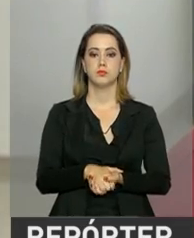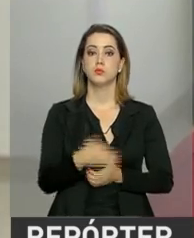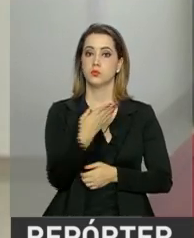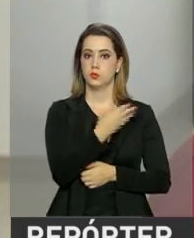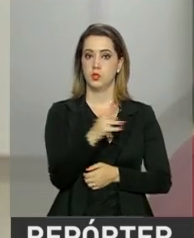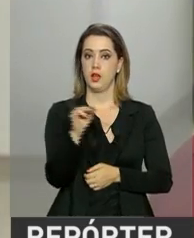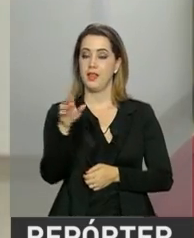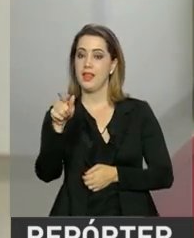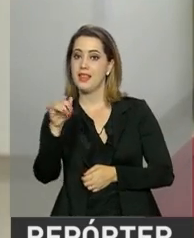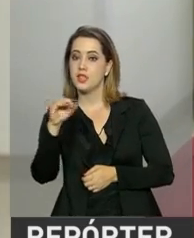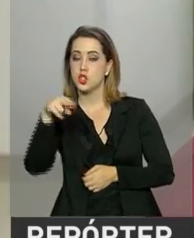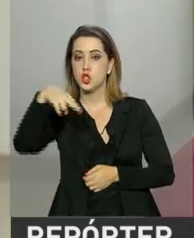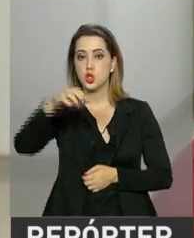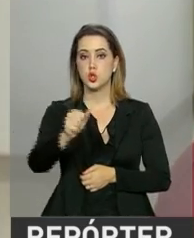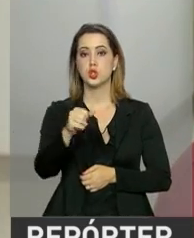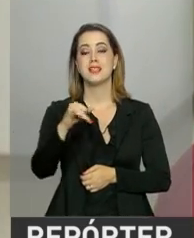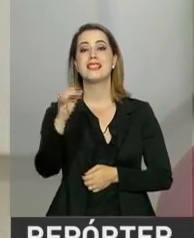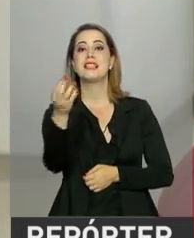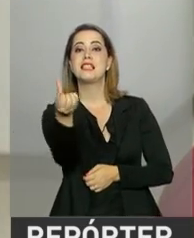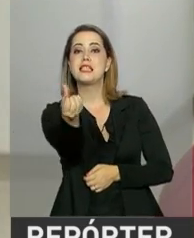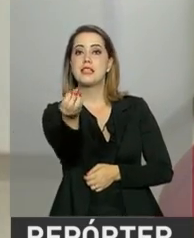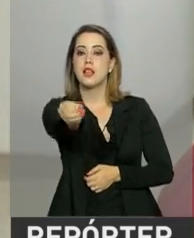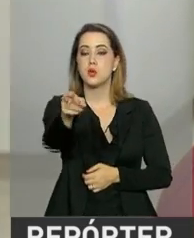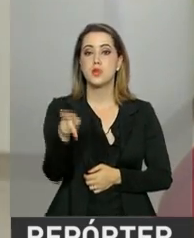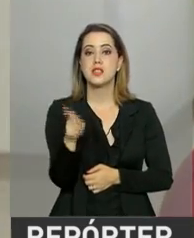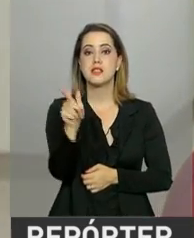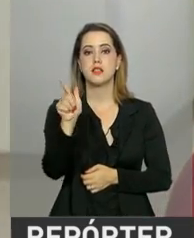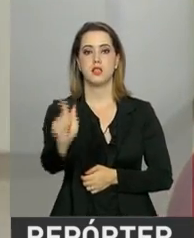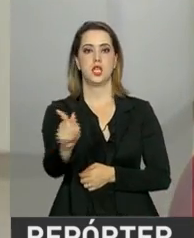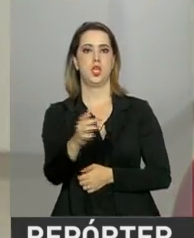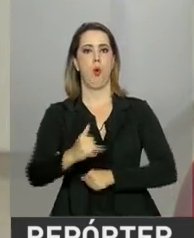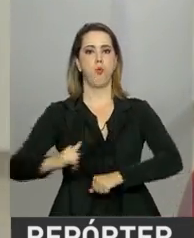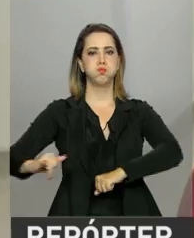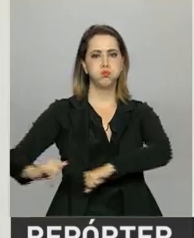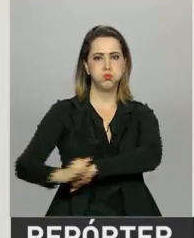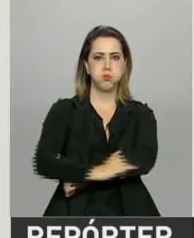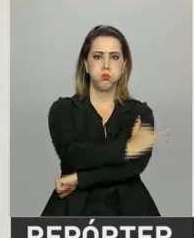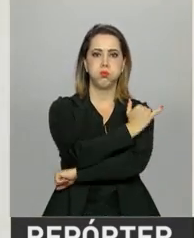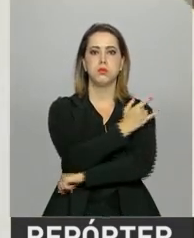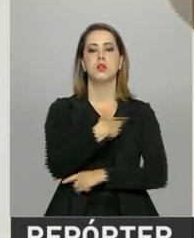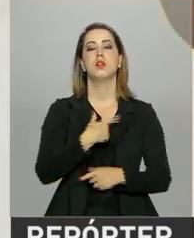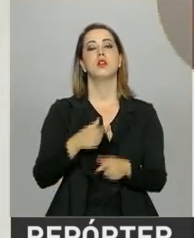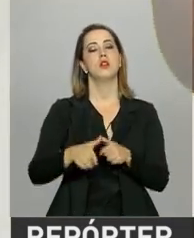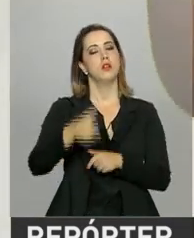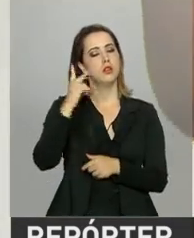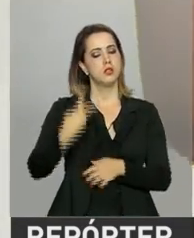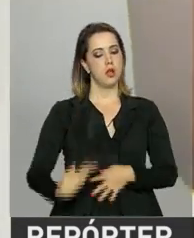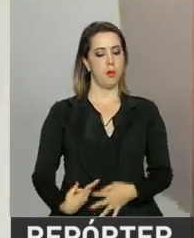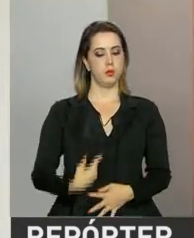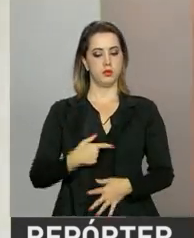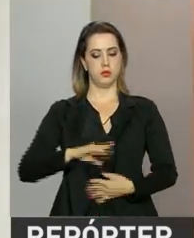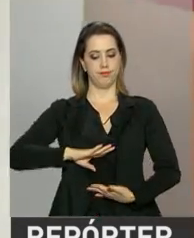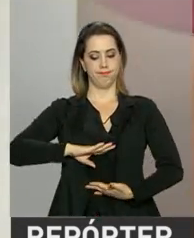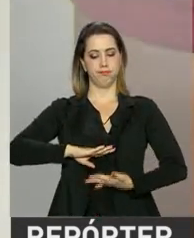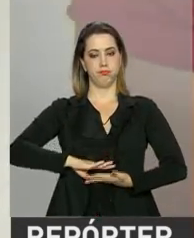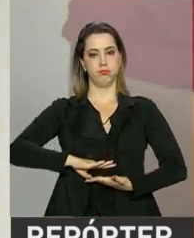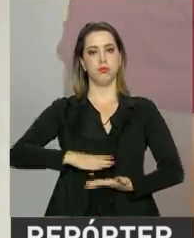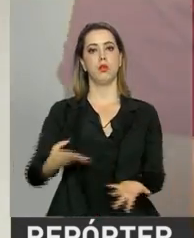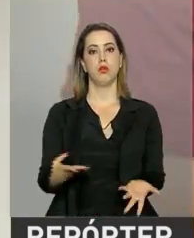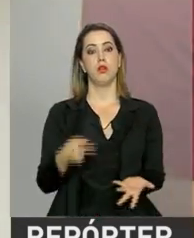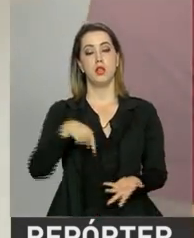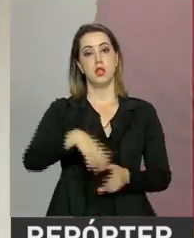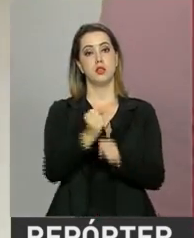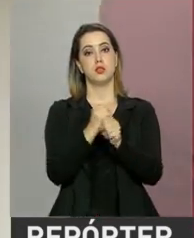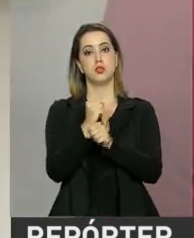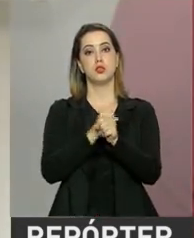Regina chegou a pesar 160 quilos. Há 4 anos, fez a cirurgia bariátrica, que reduz o tamanho do estômago e perdeu peso. No começo